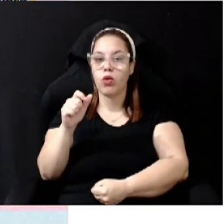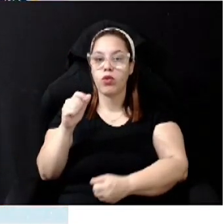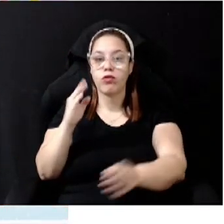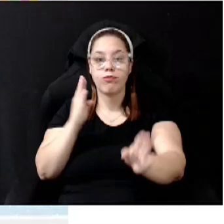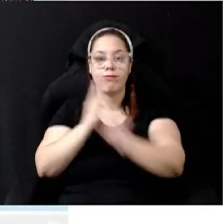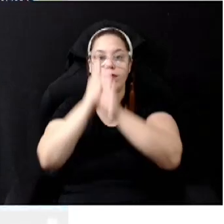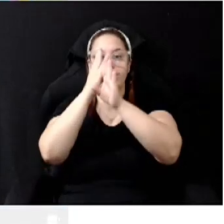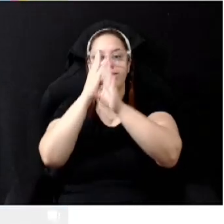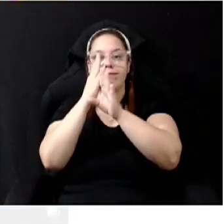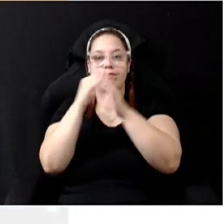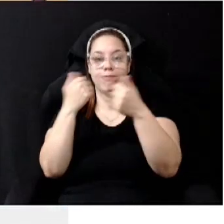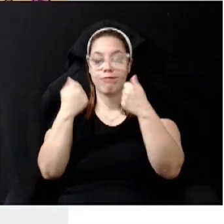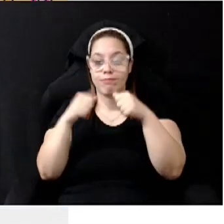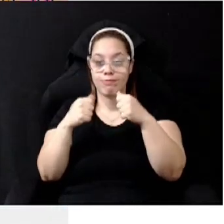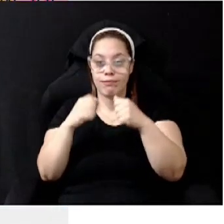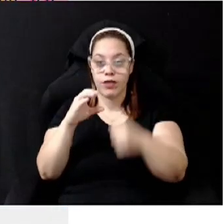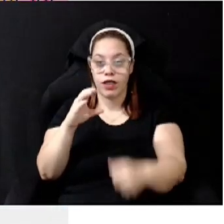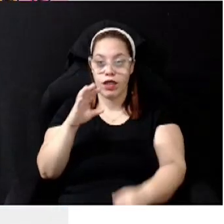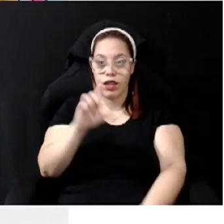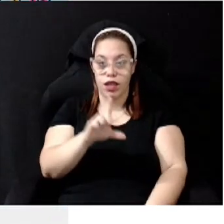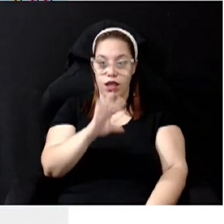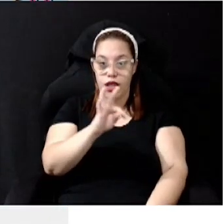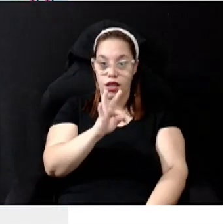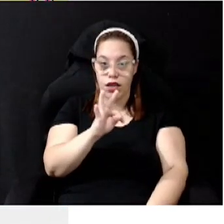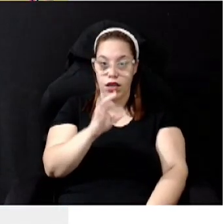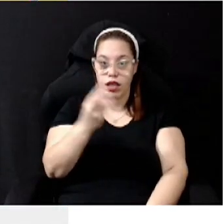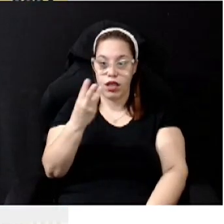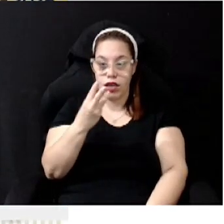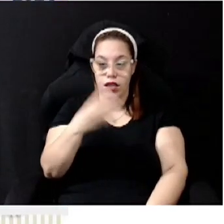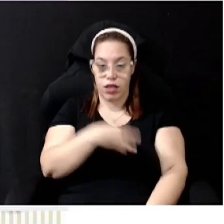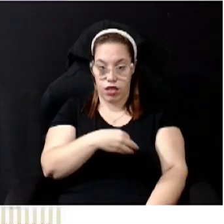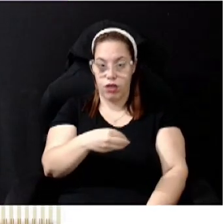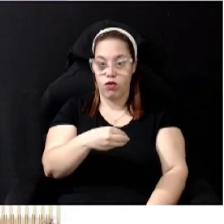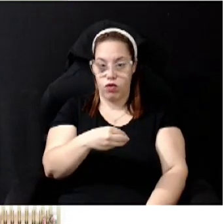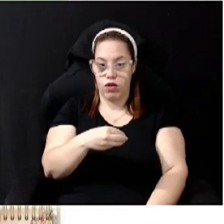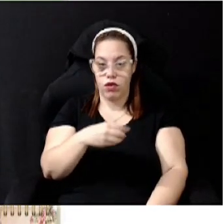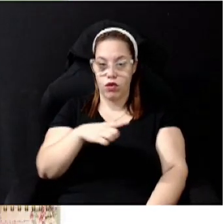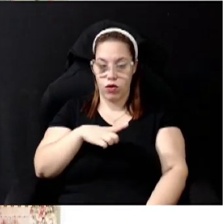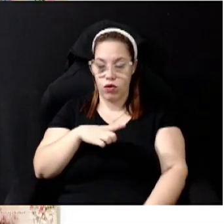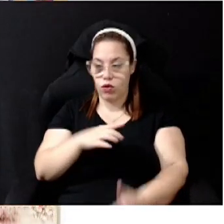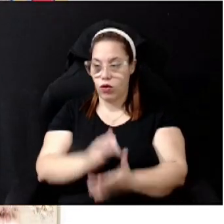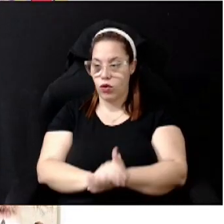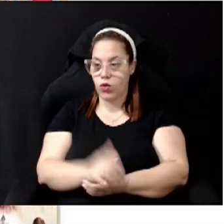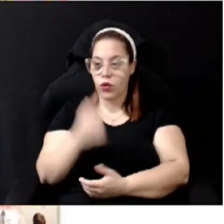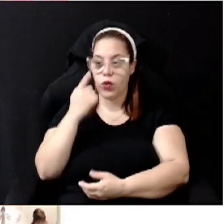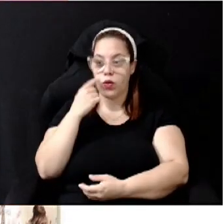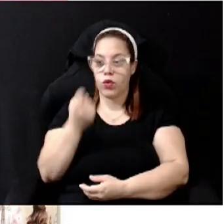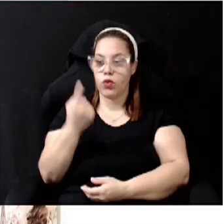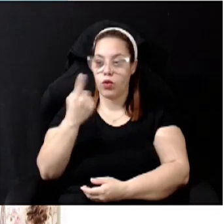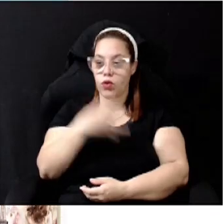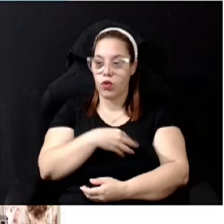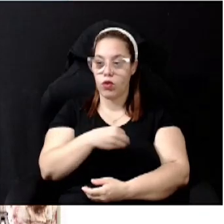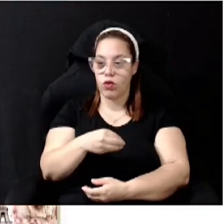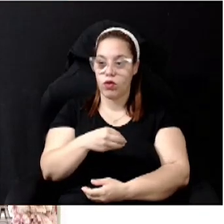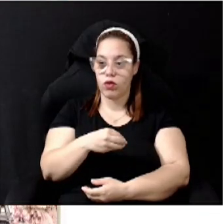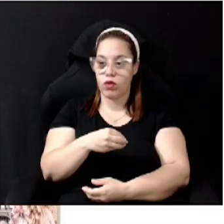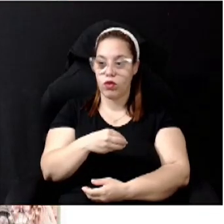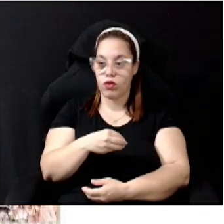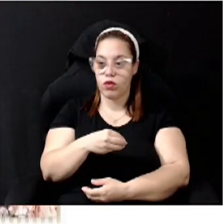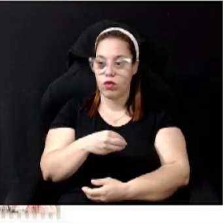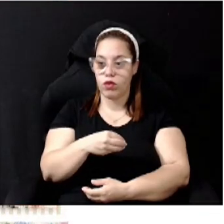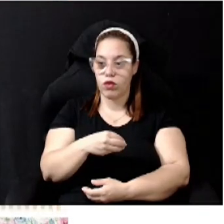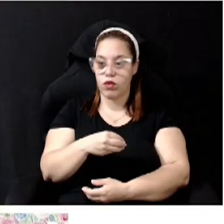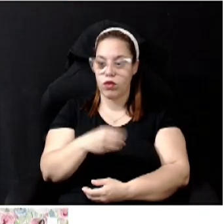necessidade. Eu estava no CLT, eu tenho 3 filhos, e aí eu vi um dos meus filhos, não vi, na verdade,